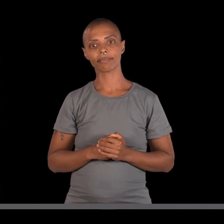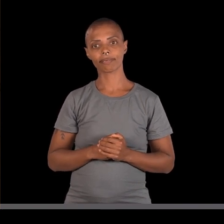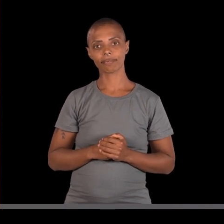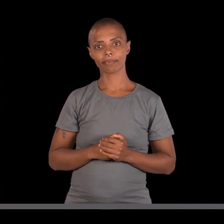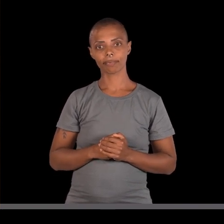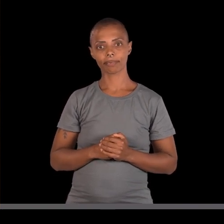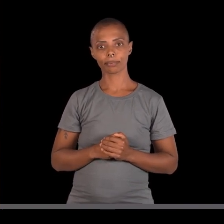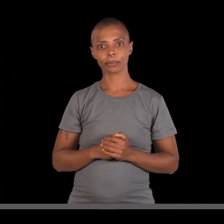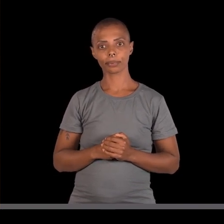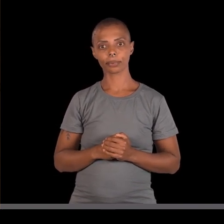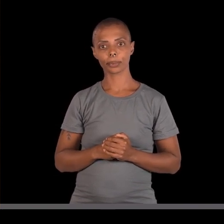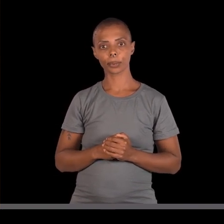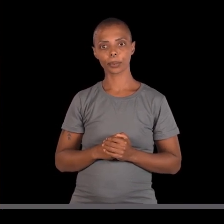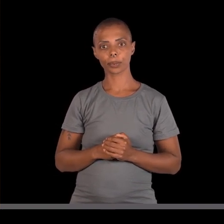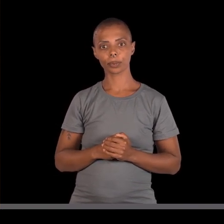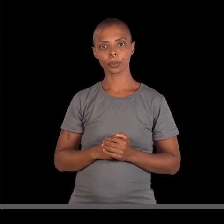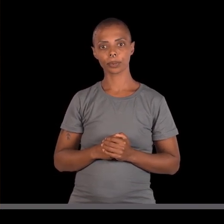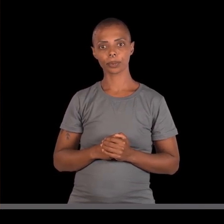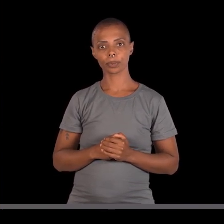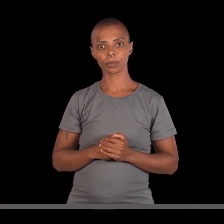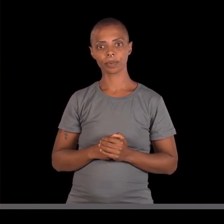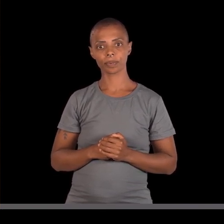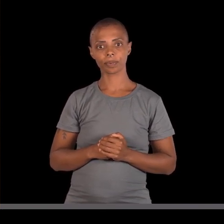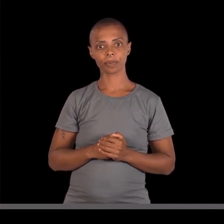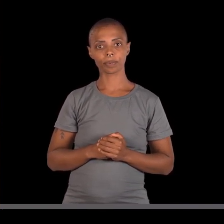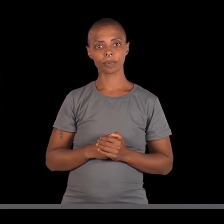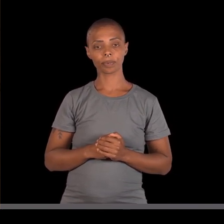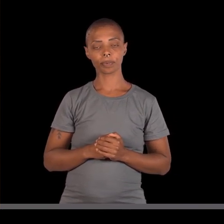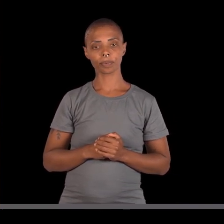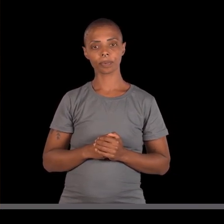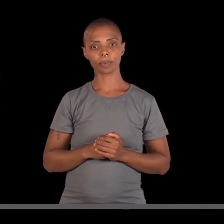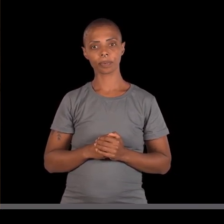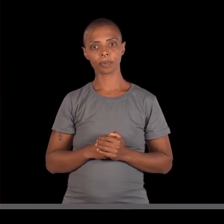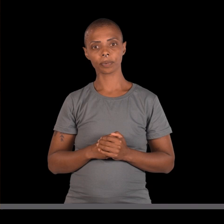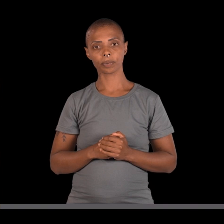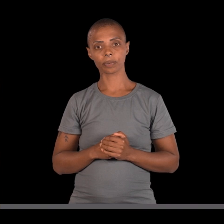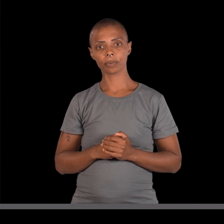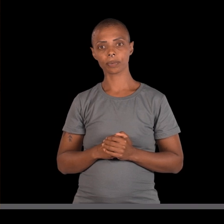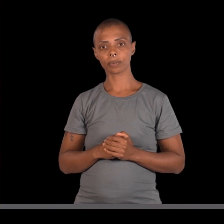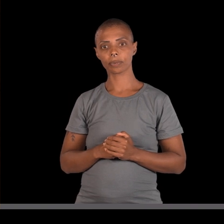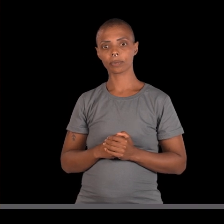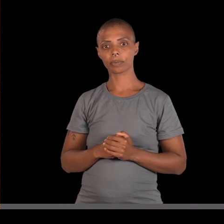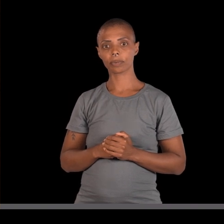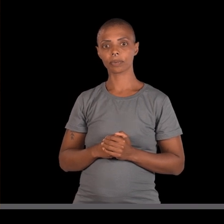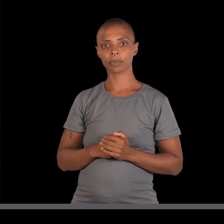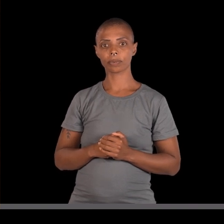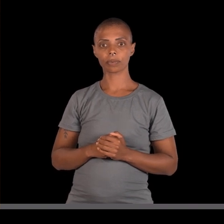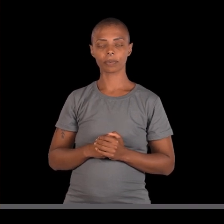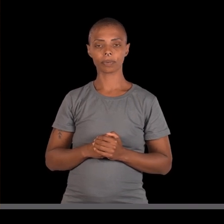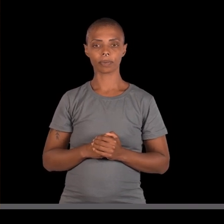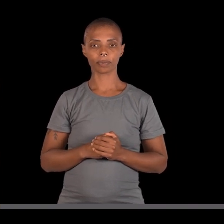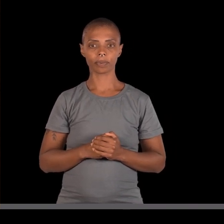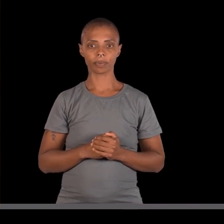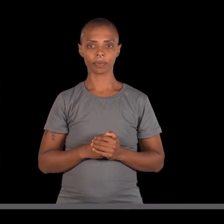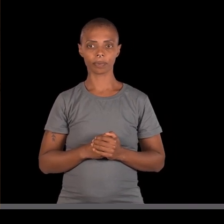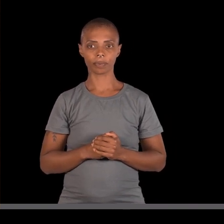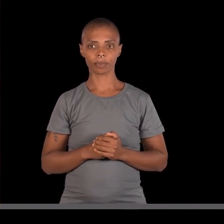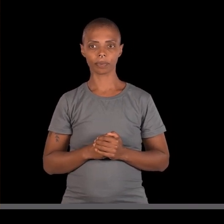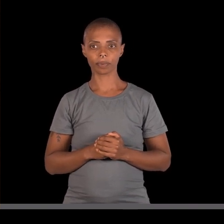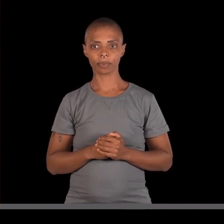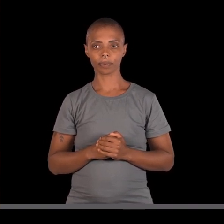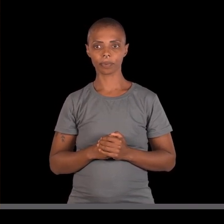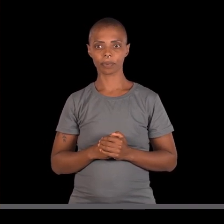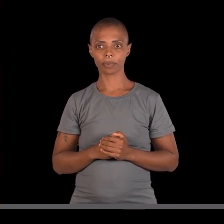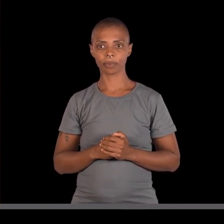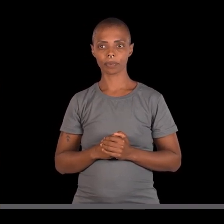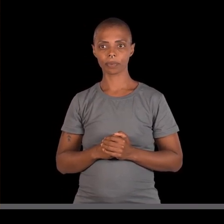América Andina, Venezuela, Colômbia, Equador, Peru, Bolívia, Chile, a América Latina, Argentina, Paraguai